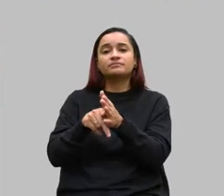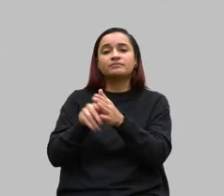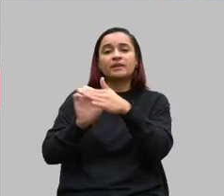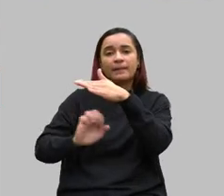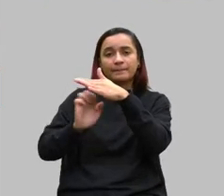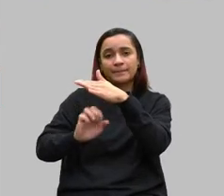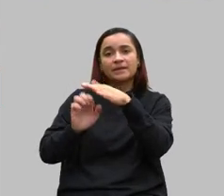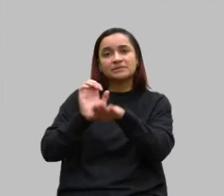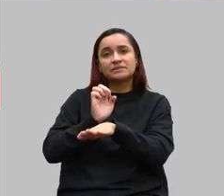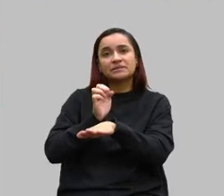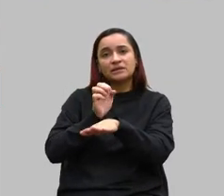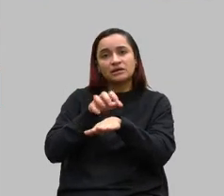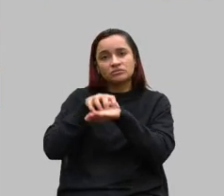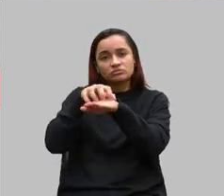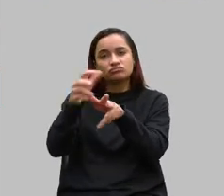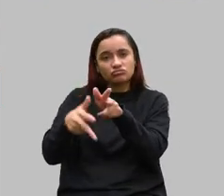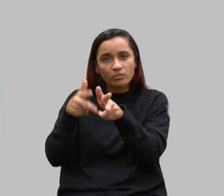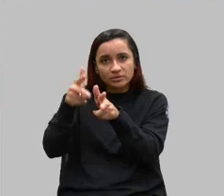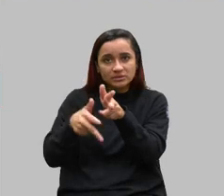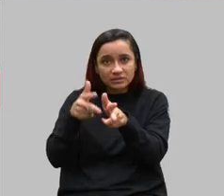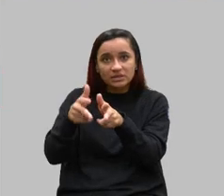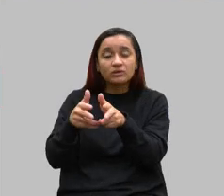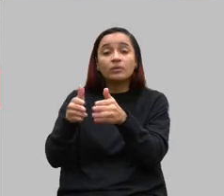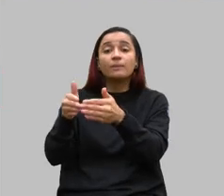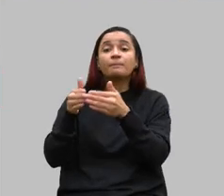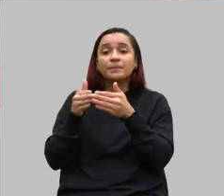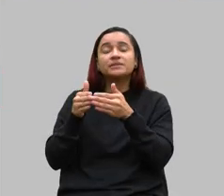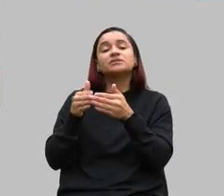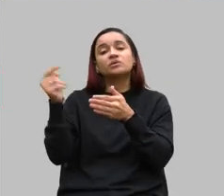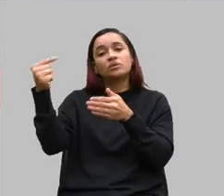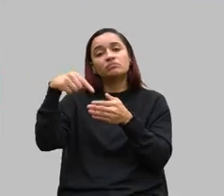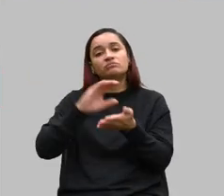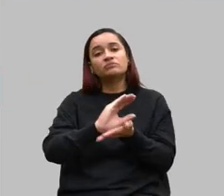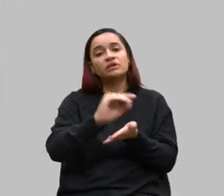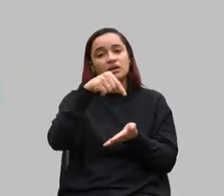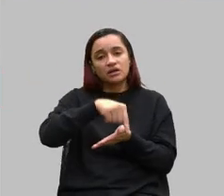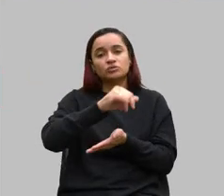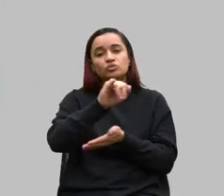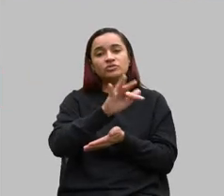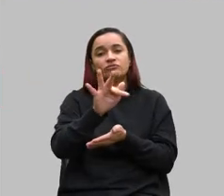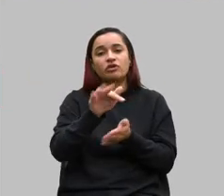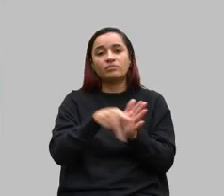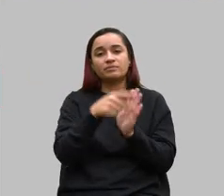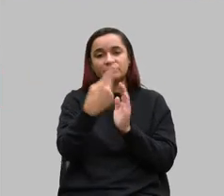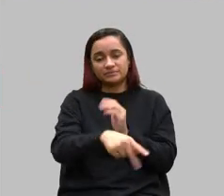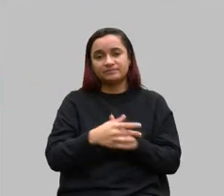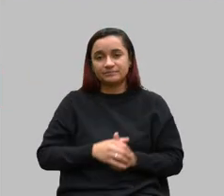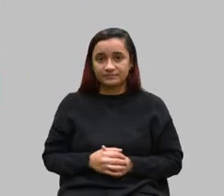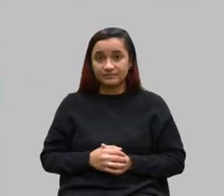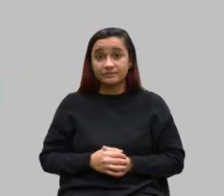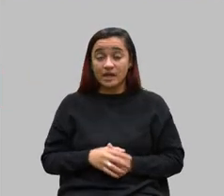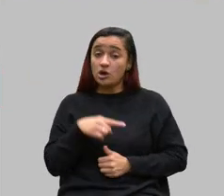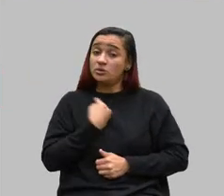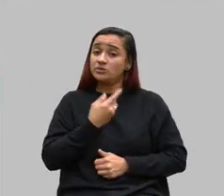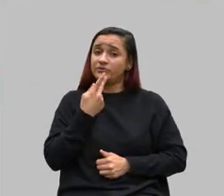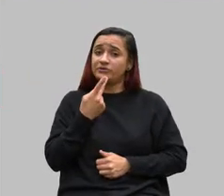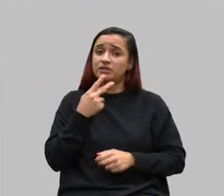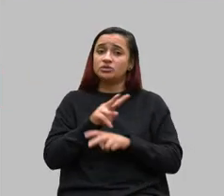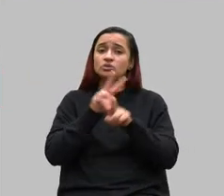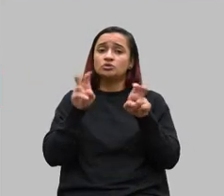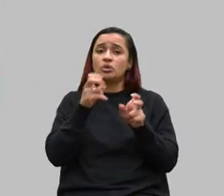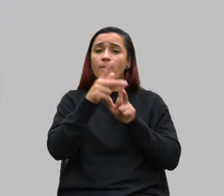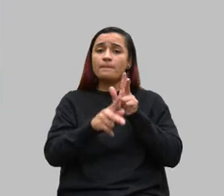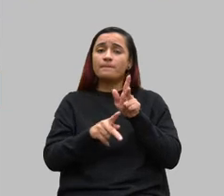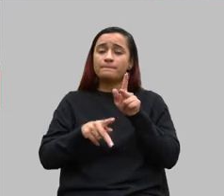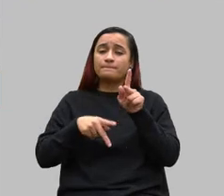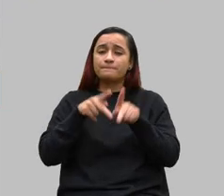do mon e Matias Barbosa passando por Juiz de Fora e o banque da câmara estamos falando de uma população residente 700.000